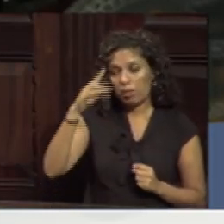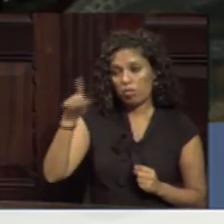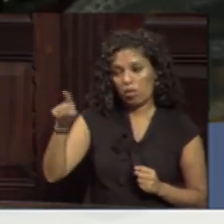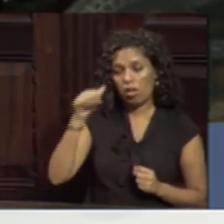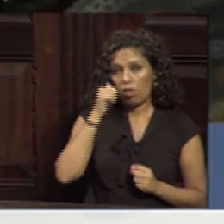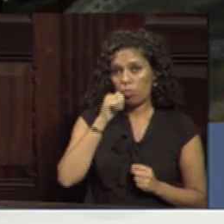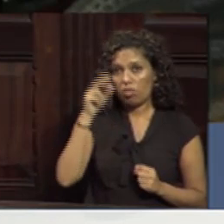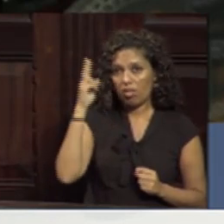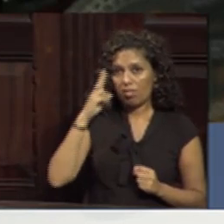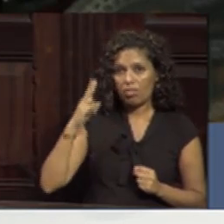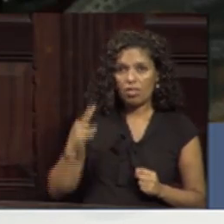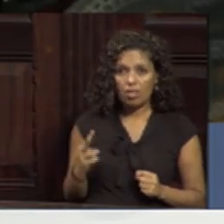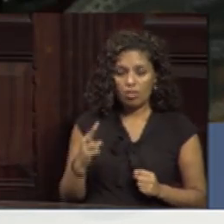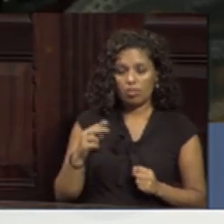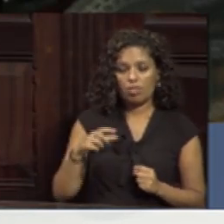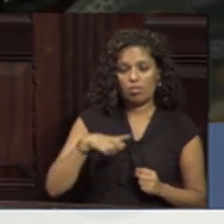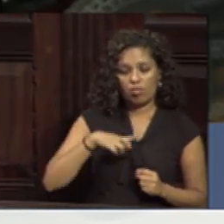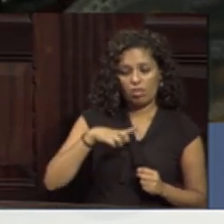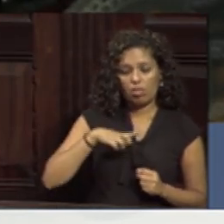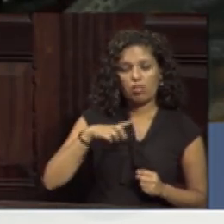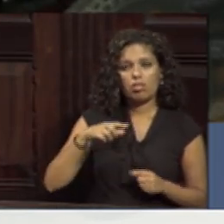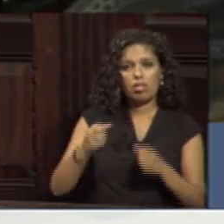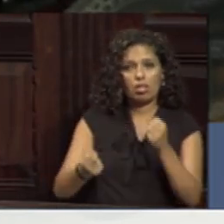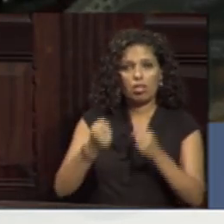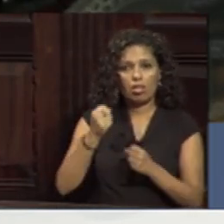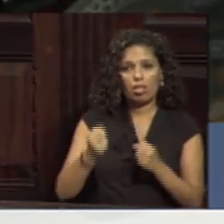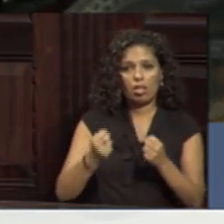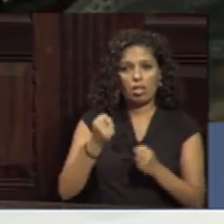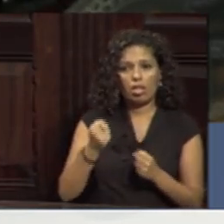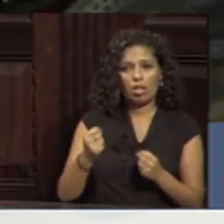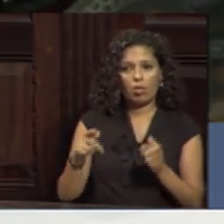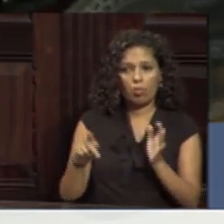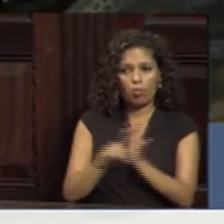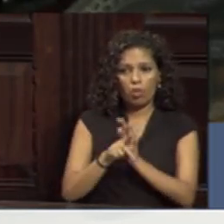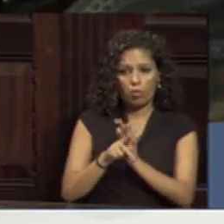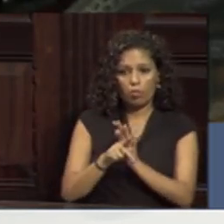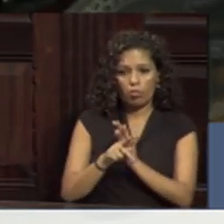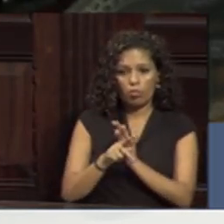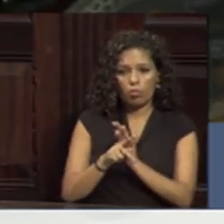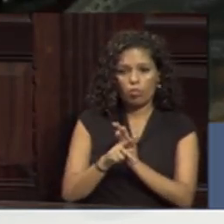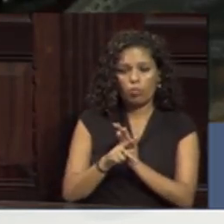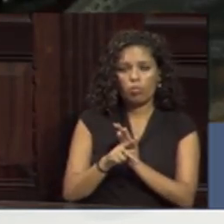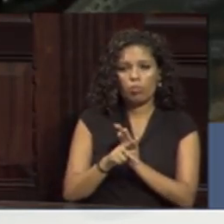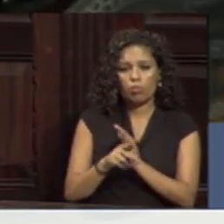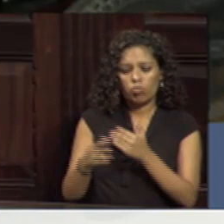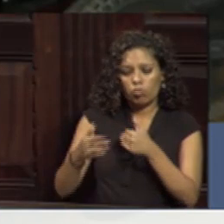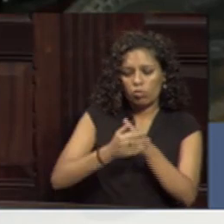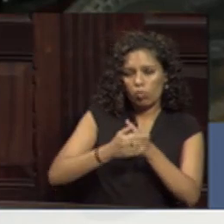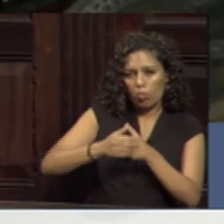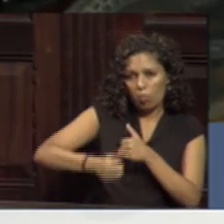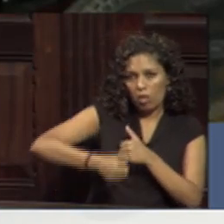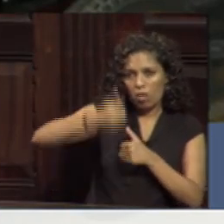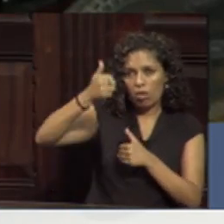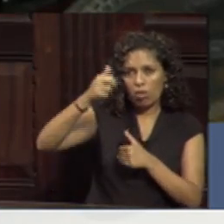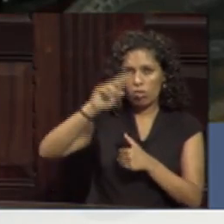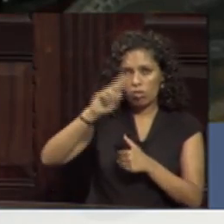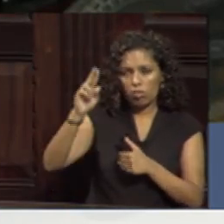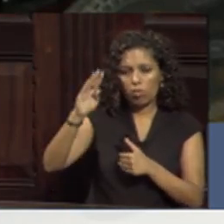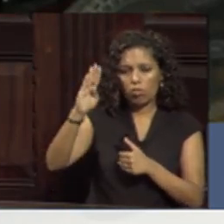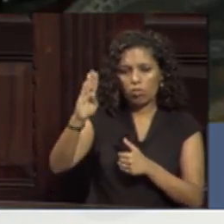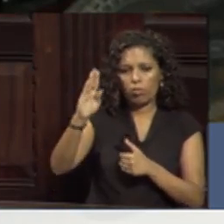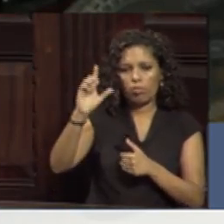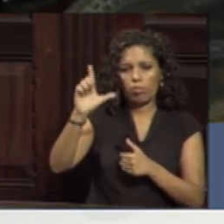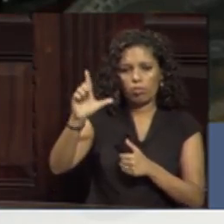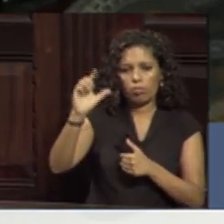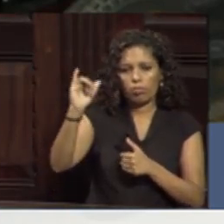e quase que morreu em determinada ocasião. Aqui na nossa casa nós temos um grupo